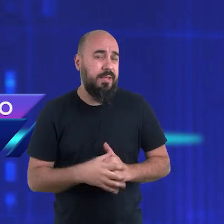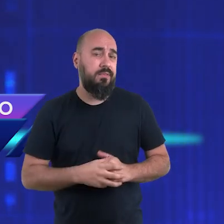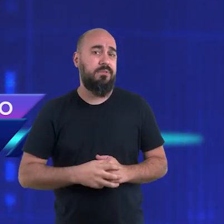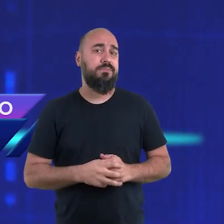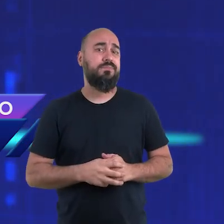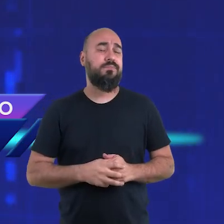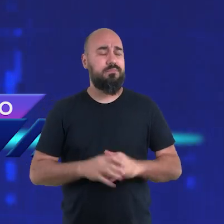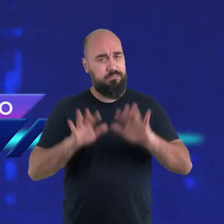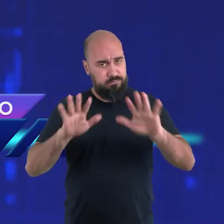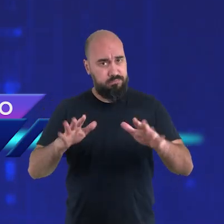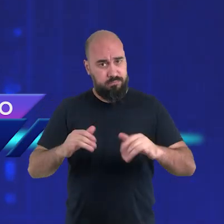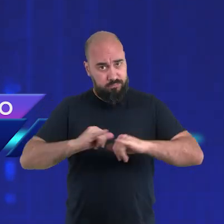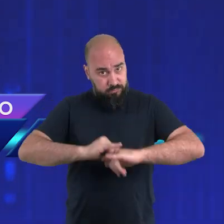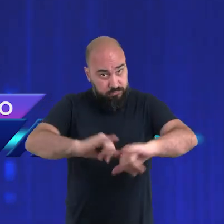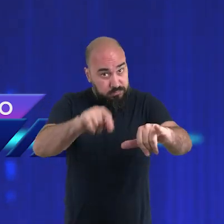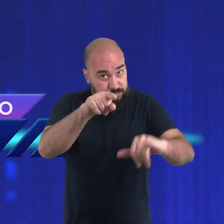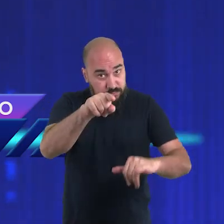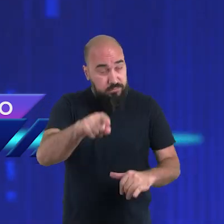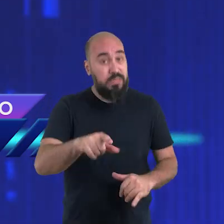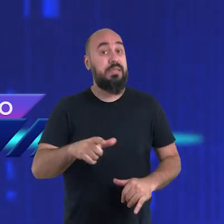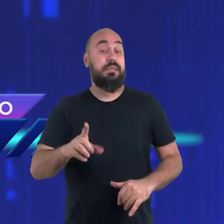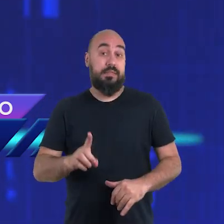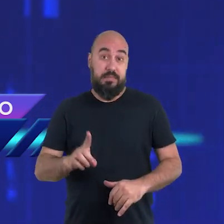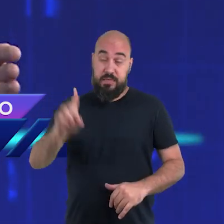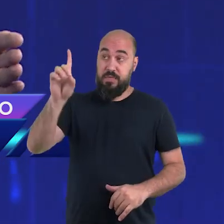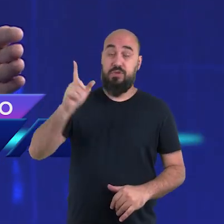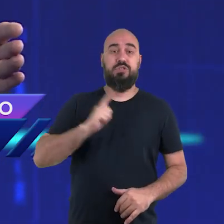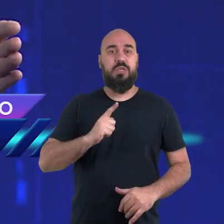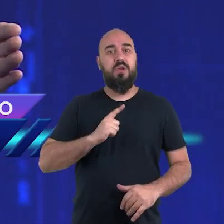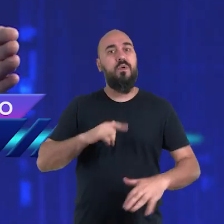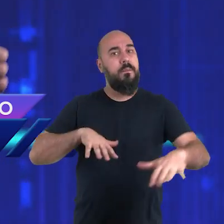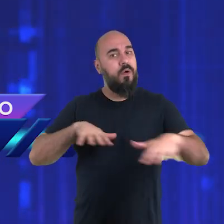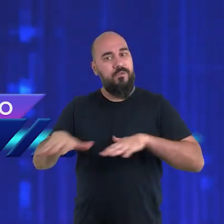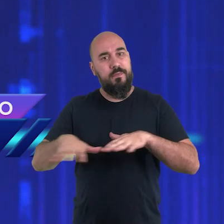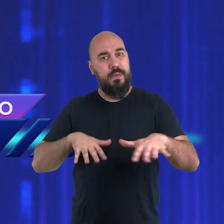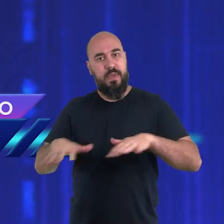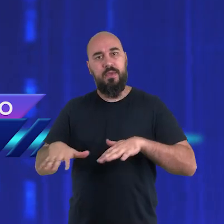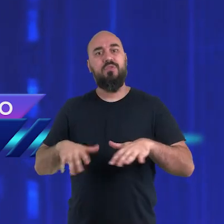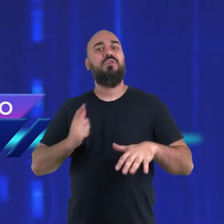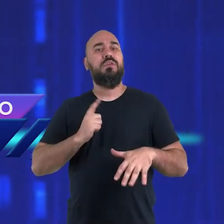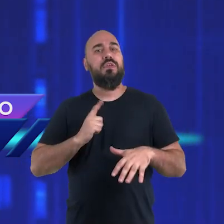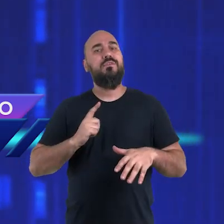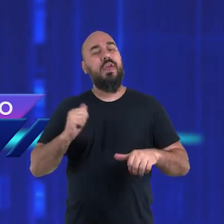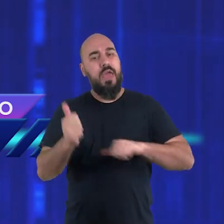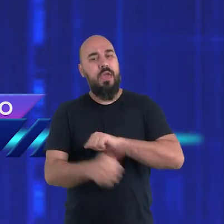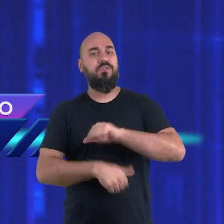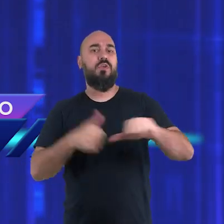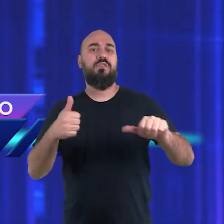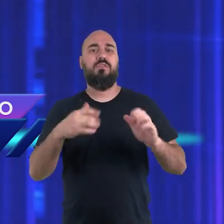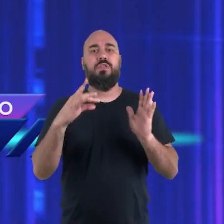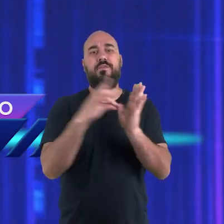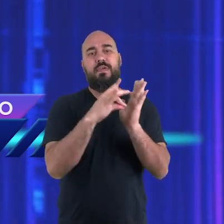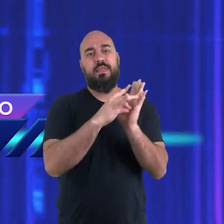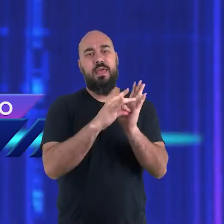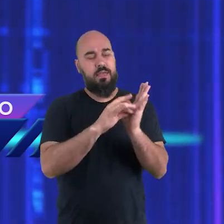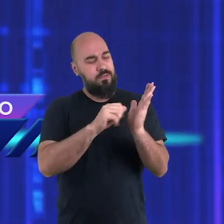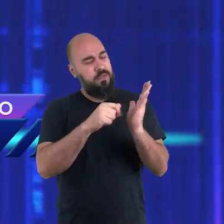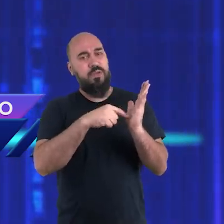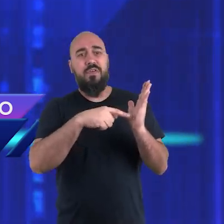eu estou dizendo para você que Deus tem um movimento que nasceu de uma decepção para a restauração das suas verdades no mundo